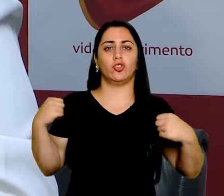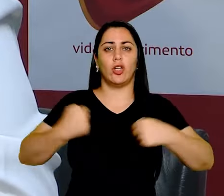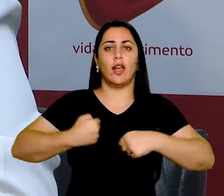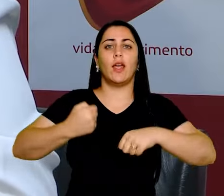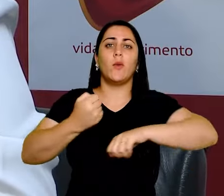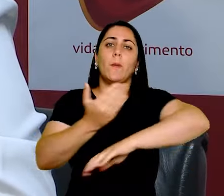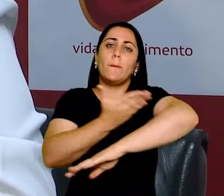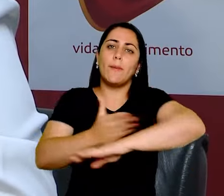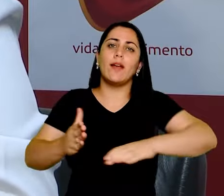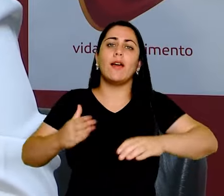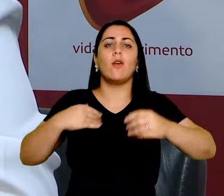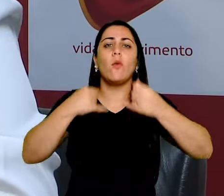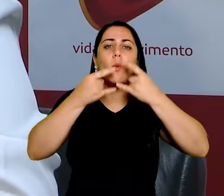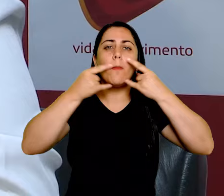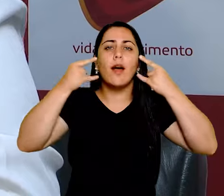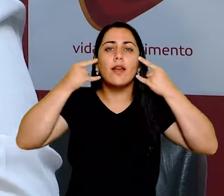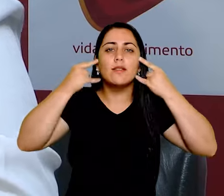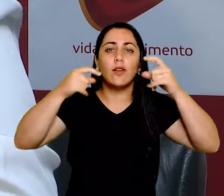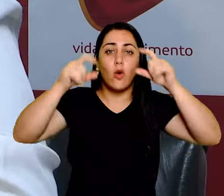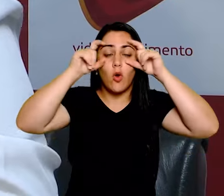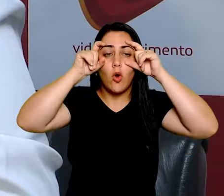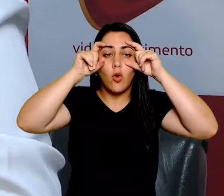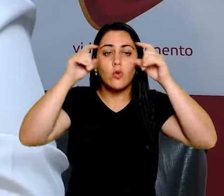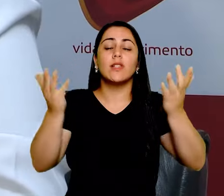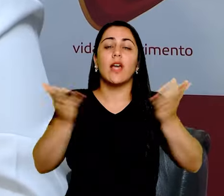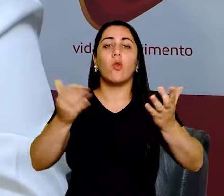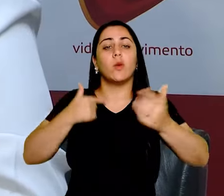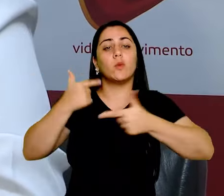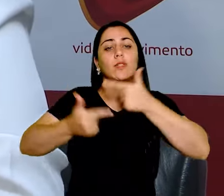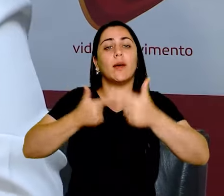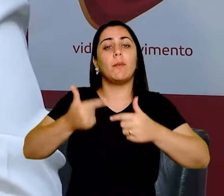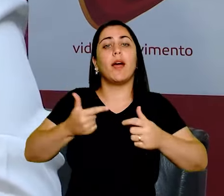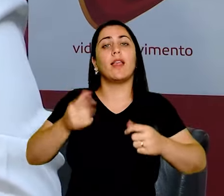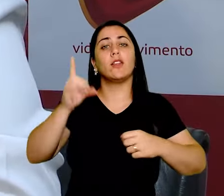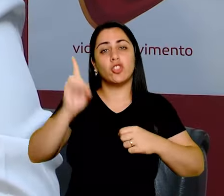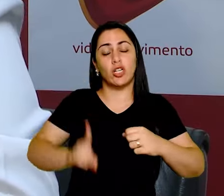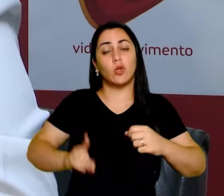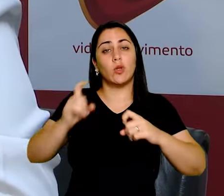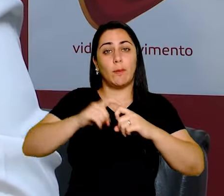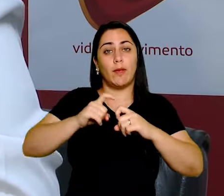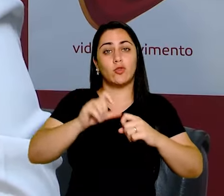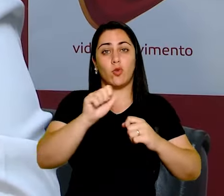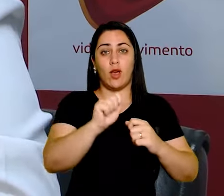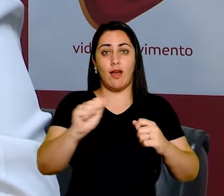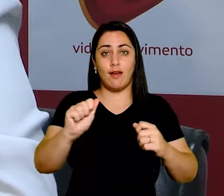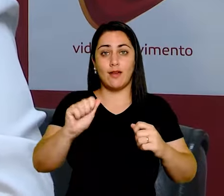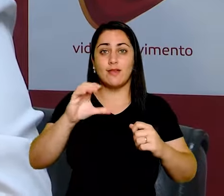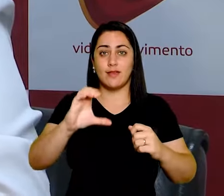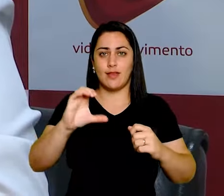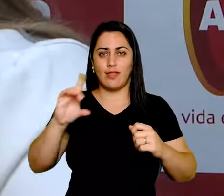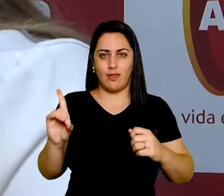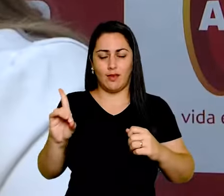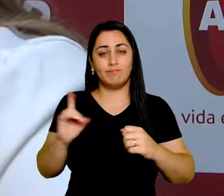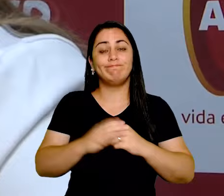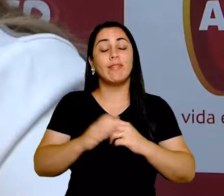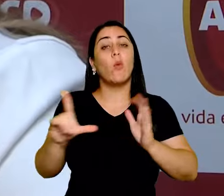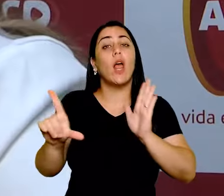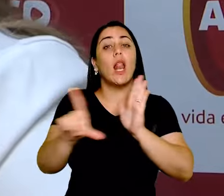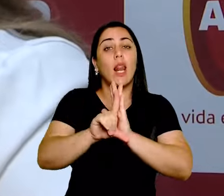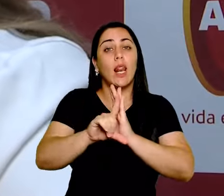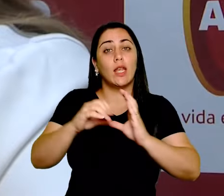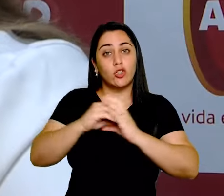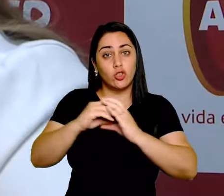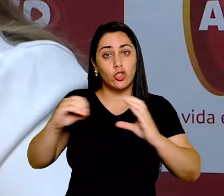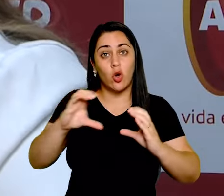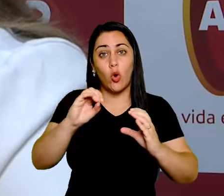jaleco branco, estou usando máscara e uso óculos. Atualmente eu ocupo o cargo de diretora médica aqui da ACD. Olha, a lei